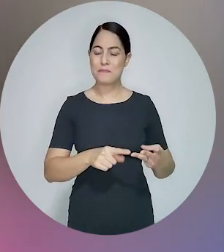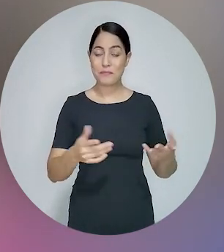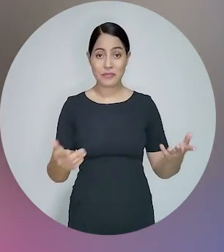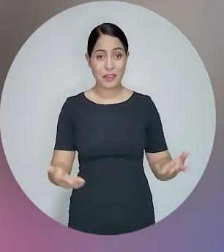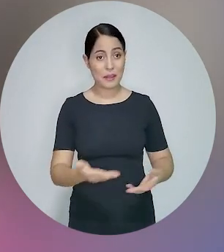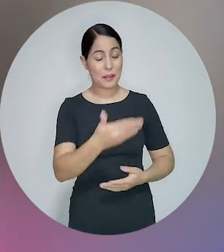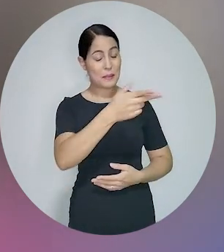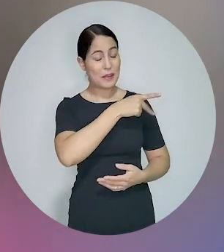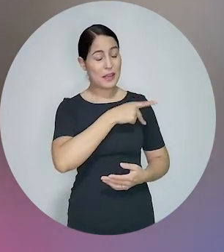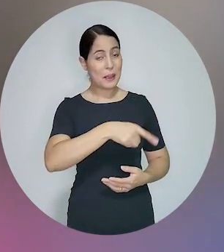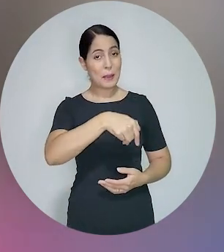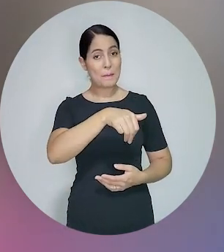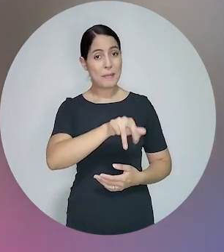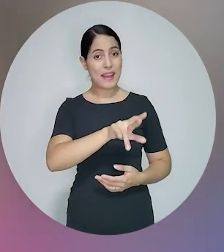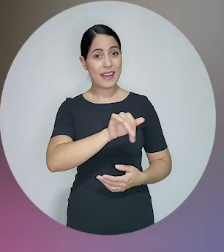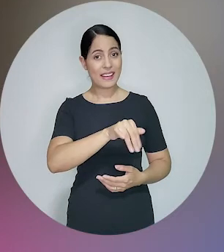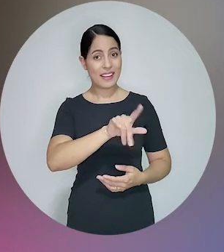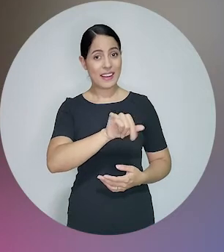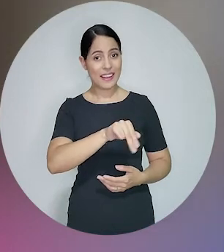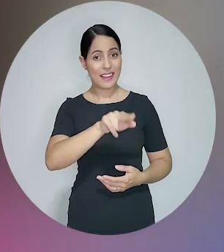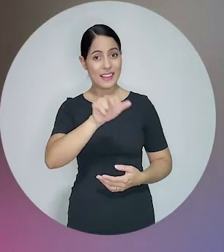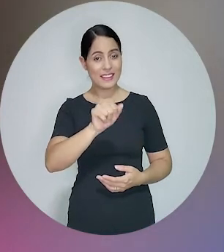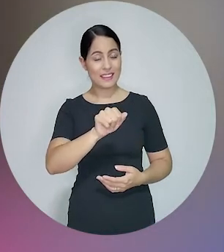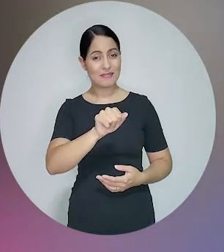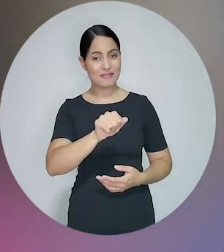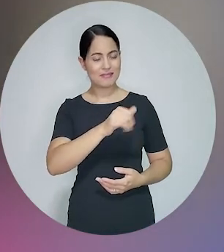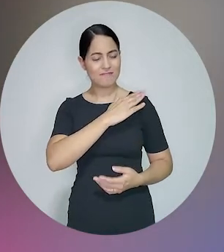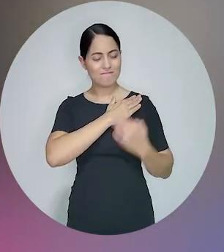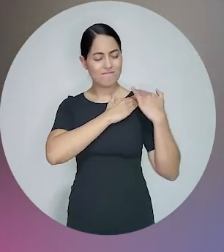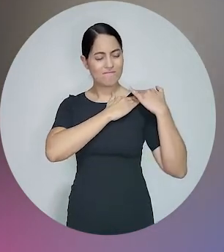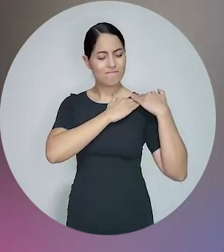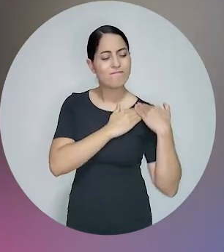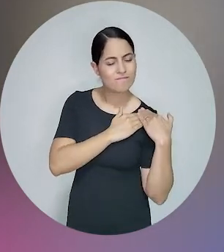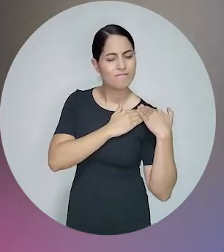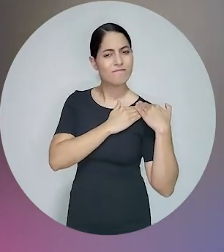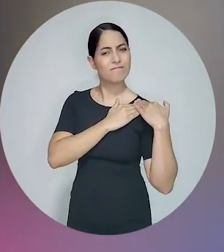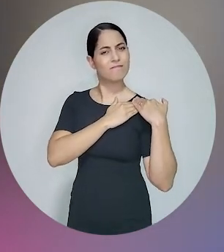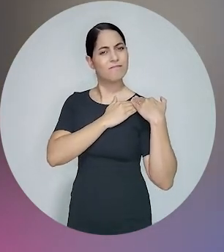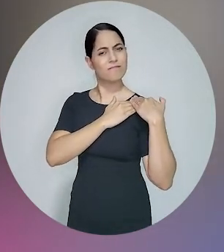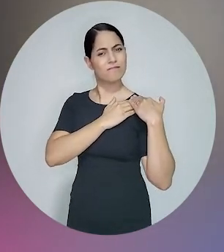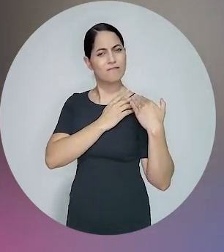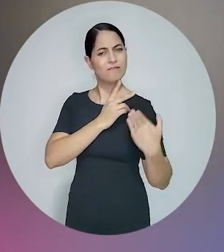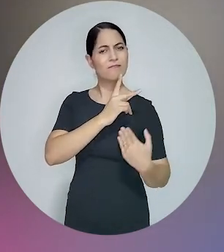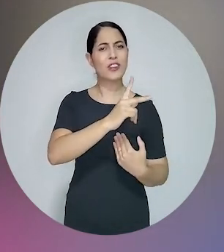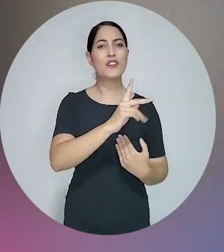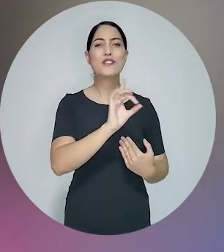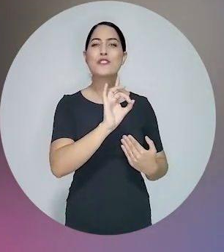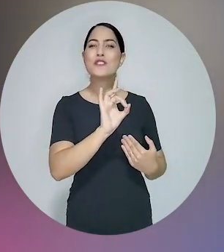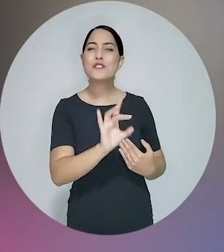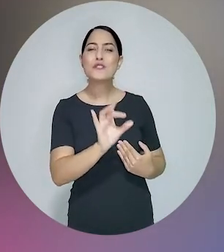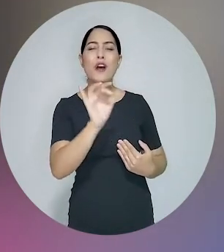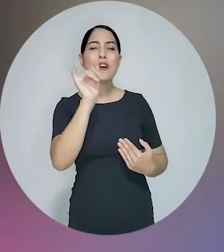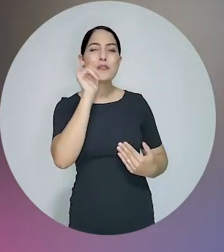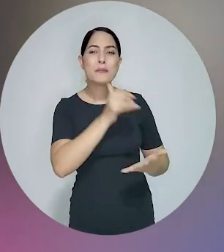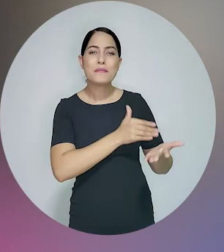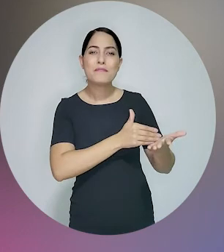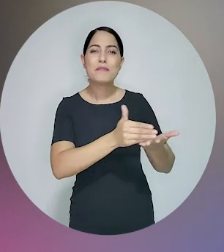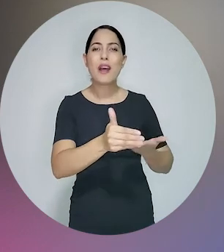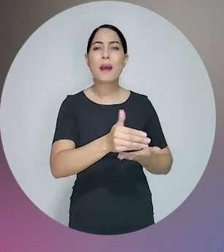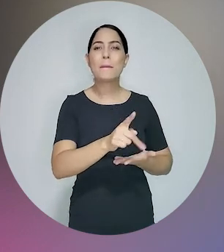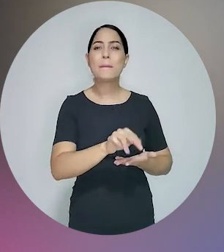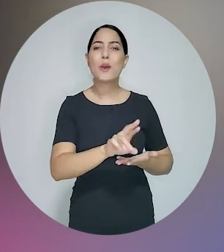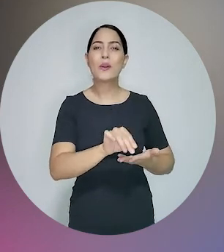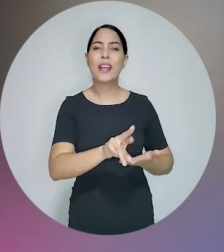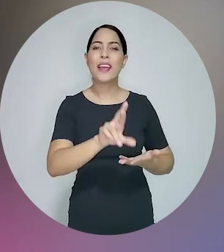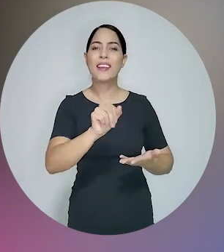advocacia feminina. Presidente Marilena, sob seus ombros está o peso que apenas as